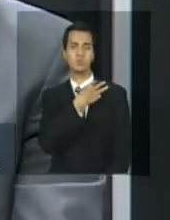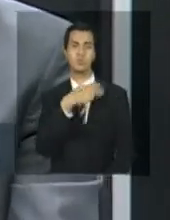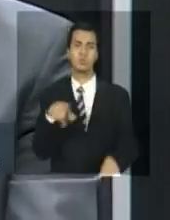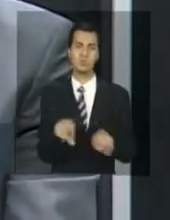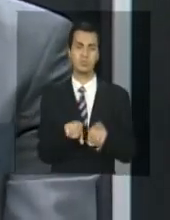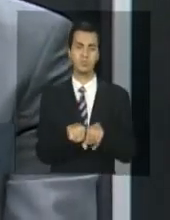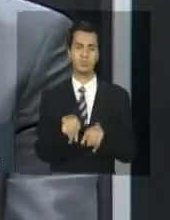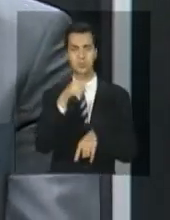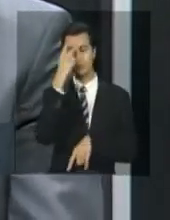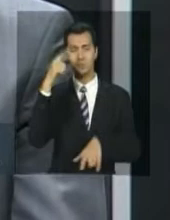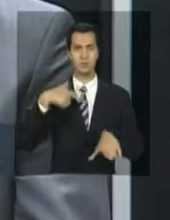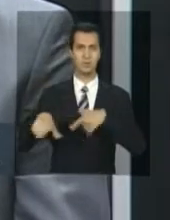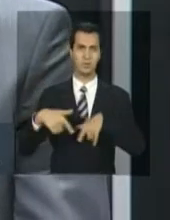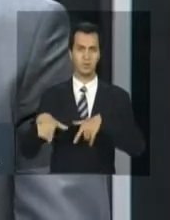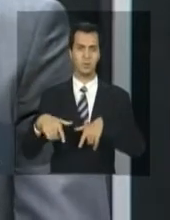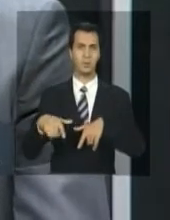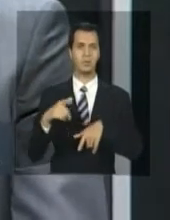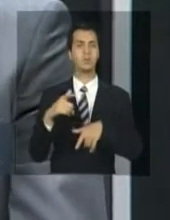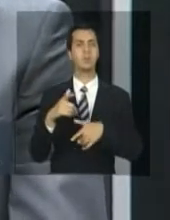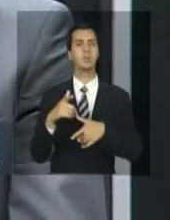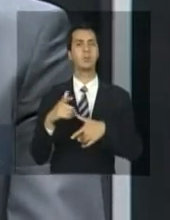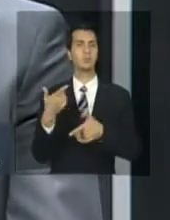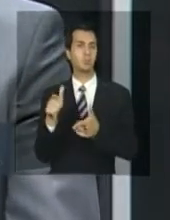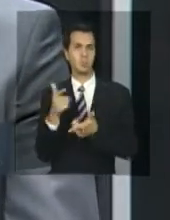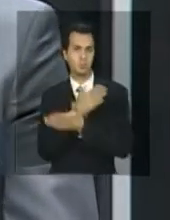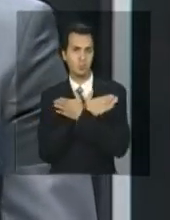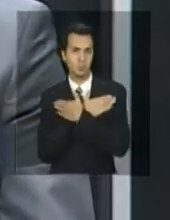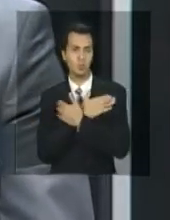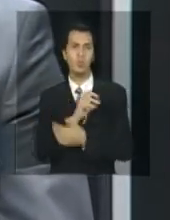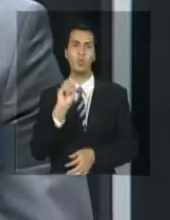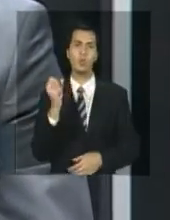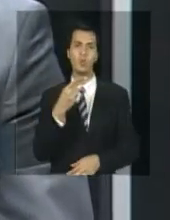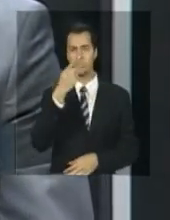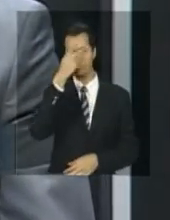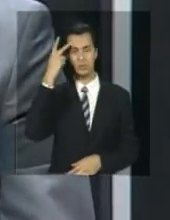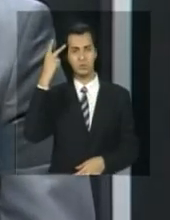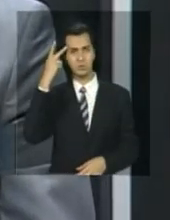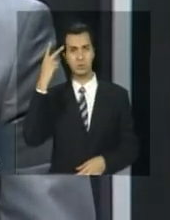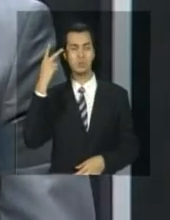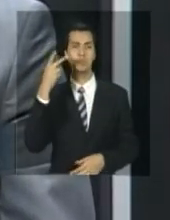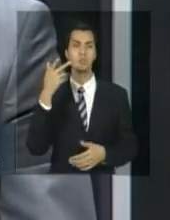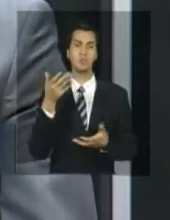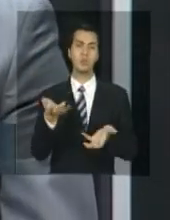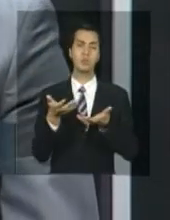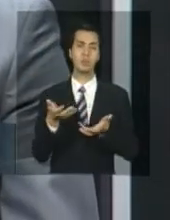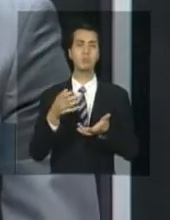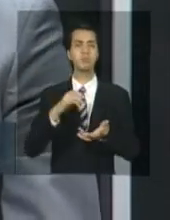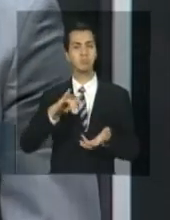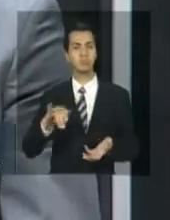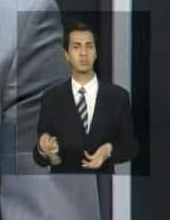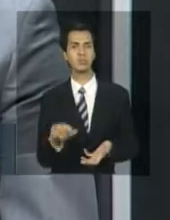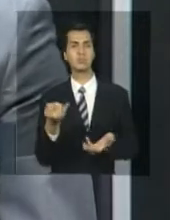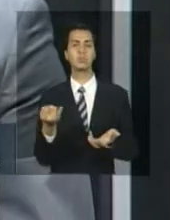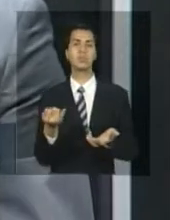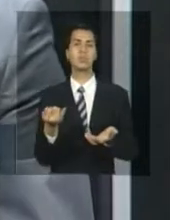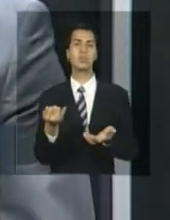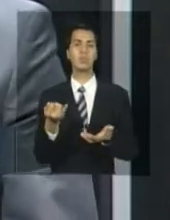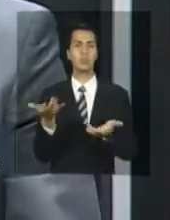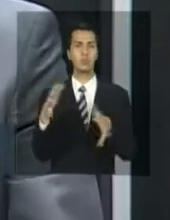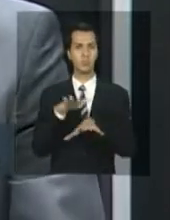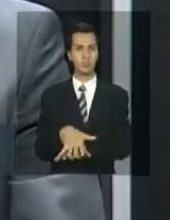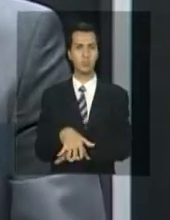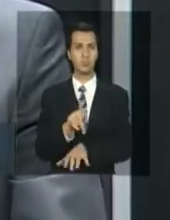trabalhadores reincidentes do seguro-desemprego e as pessoas beneficiadas pelos programas de inclusão